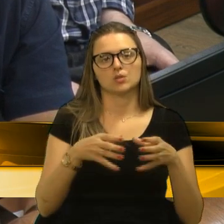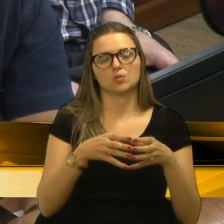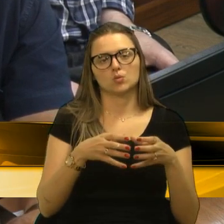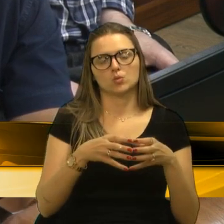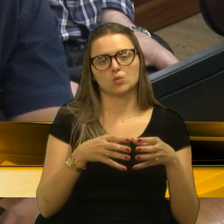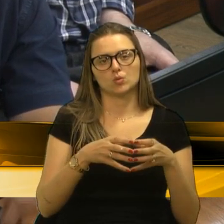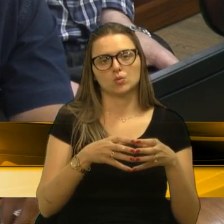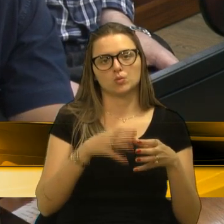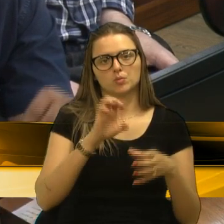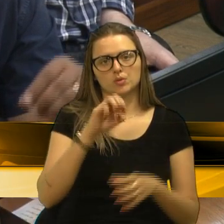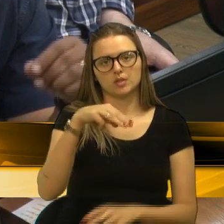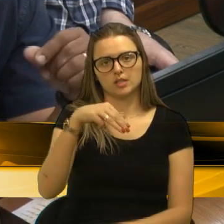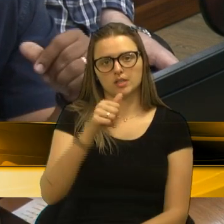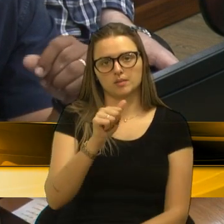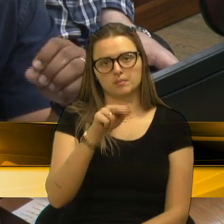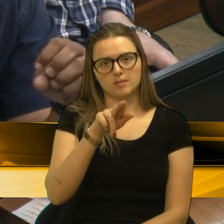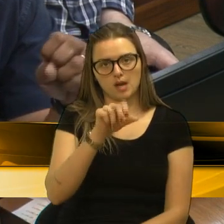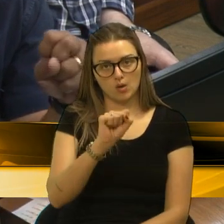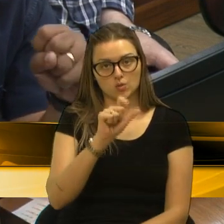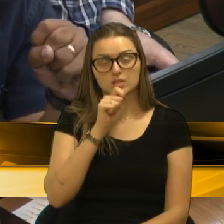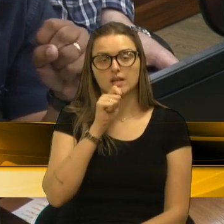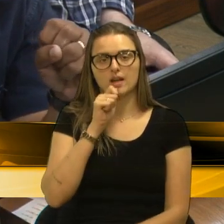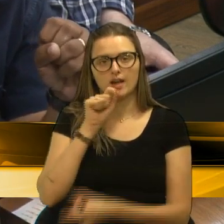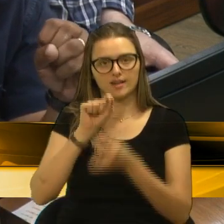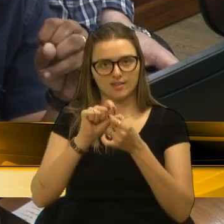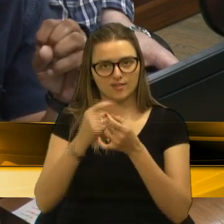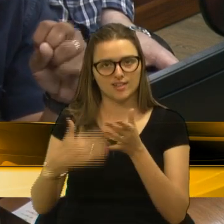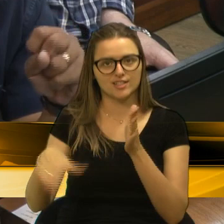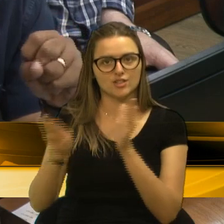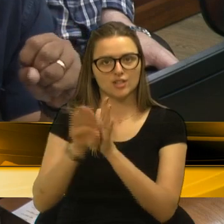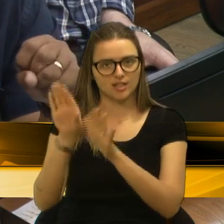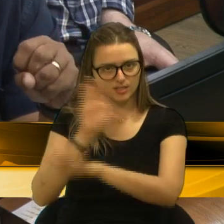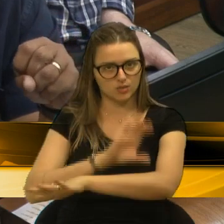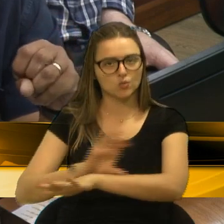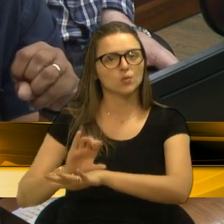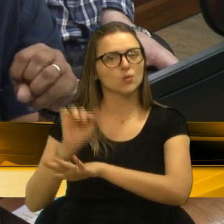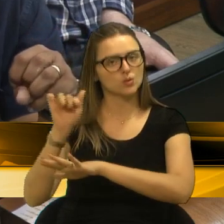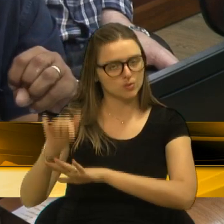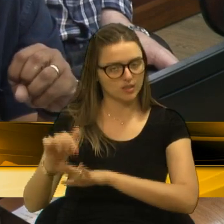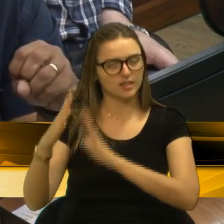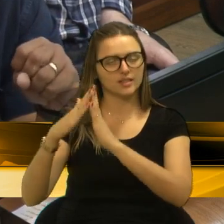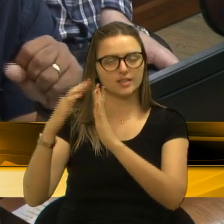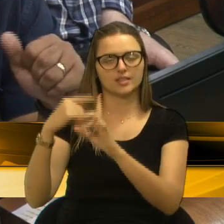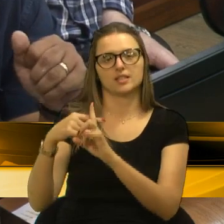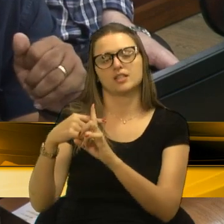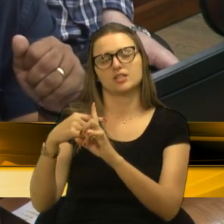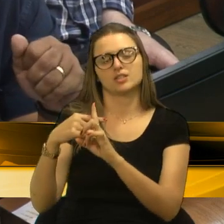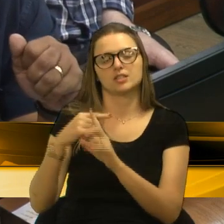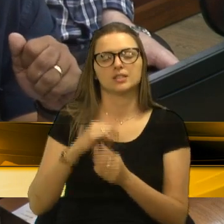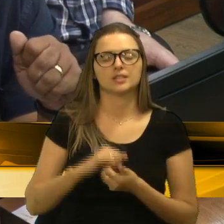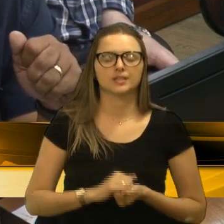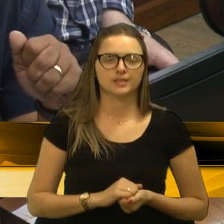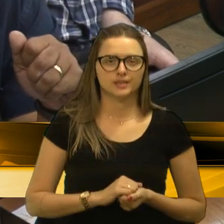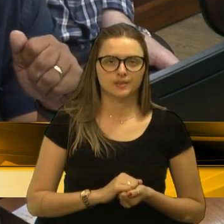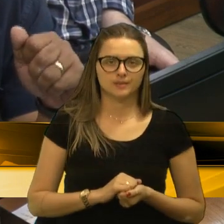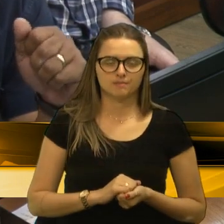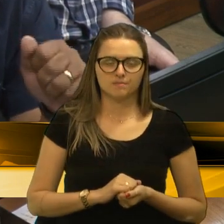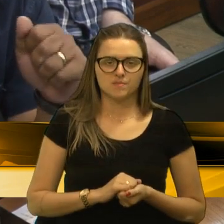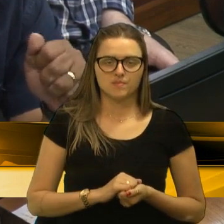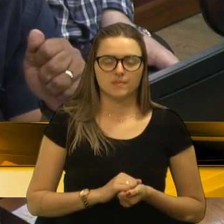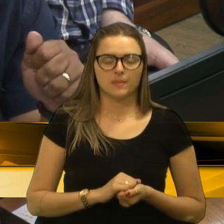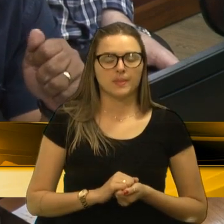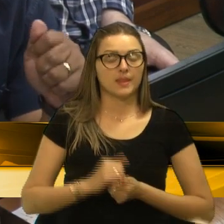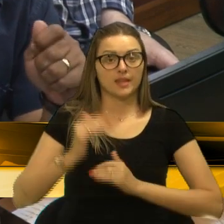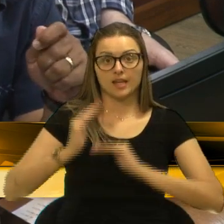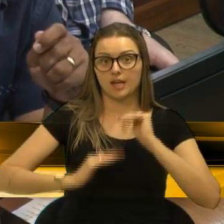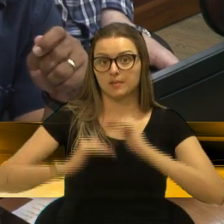de Emaús, ainda fazemos as nossas chegadas ali dos cursos, né, na paróquia. A atuação deles